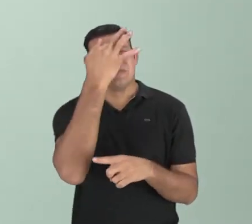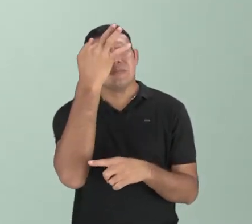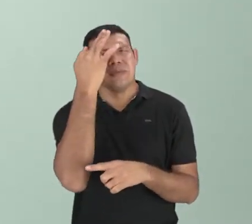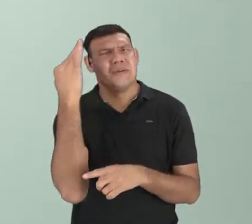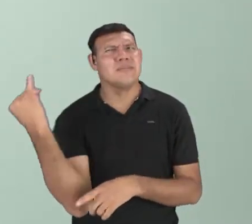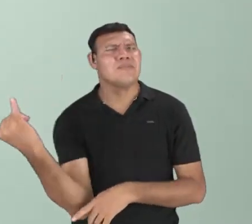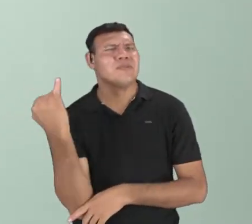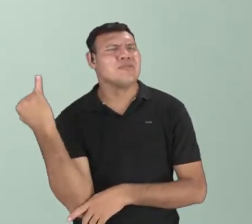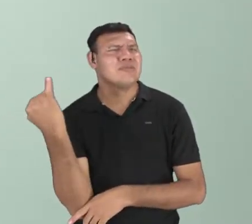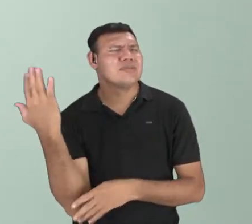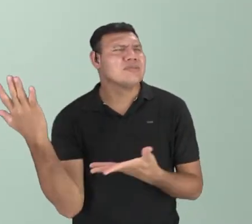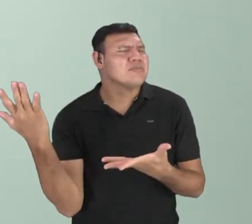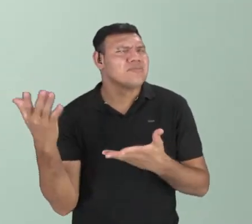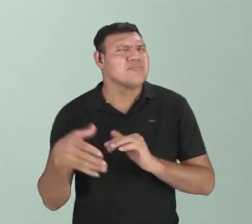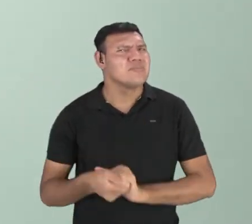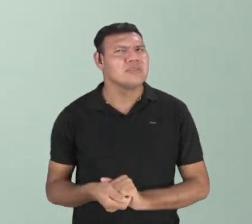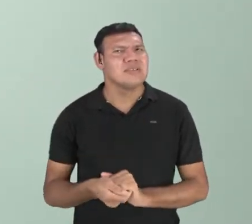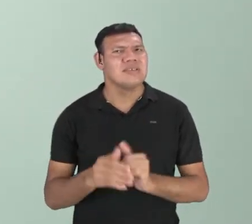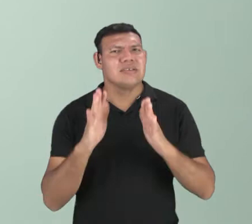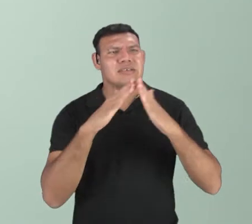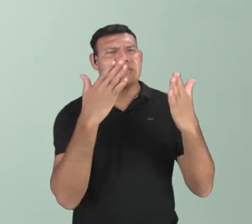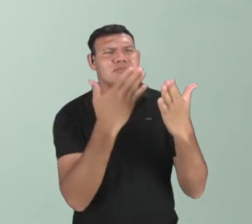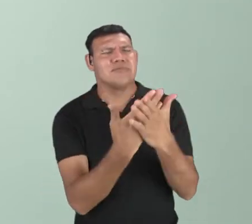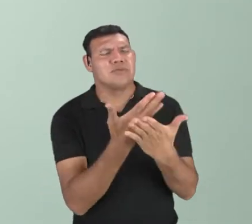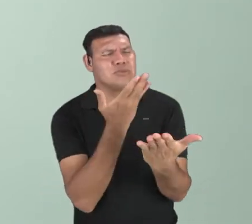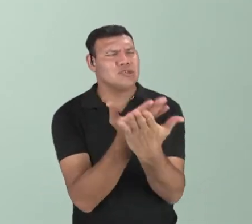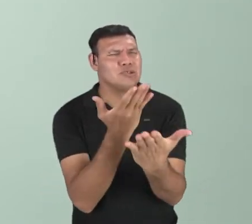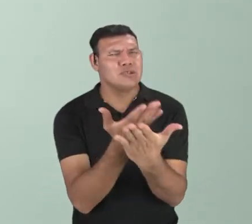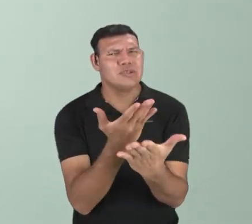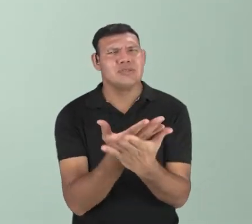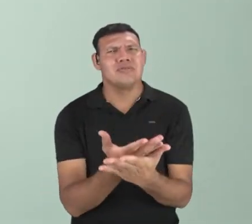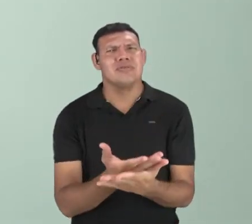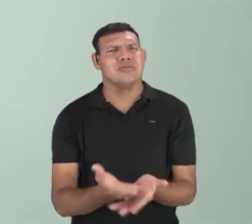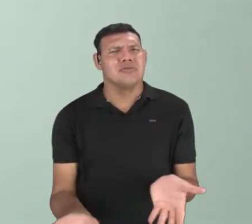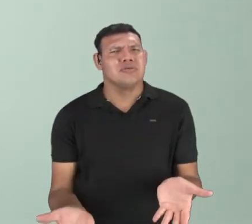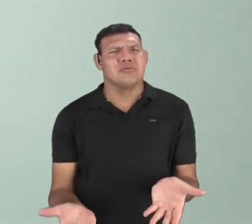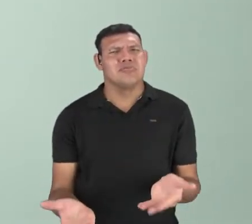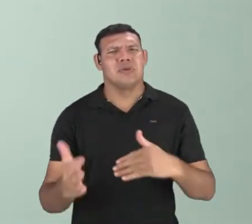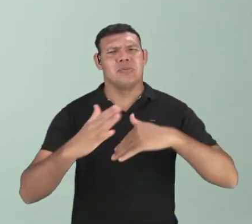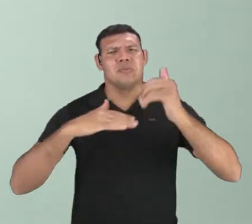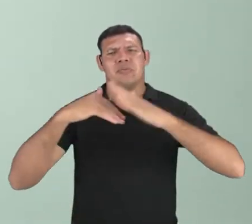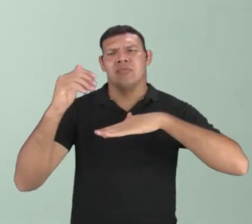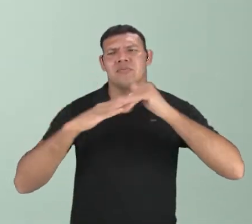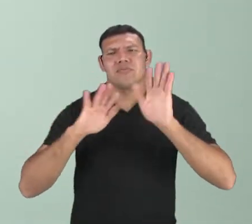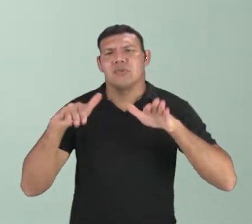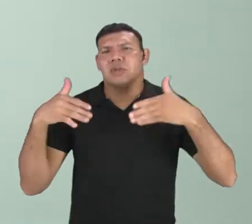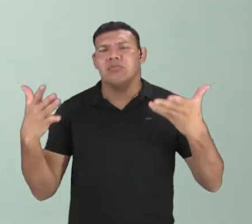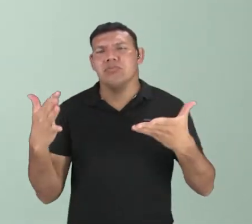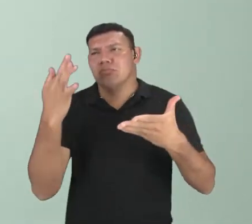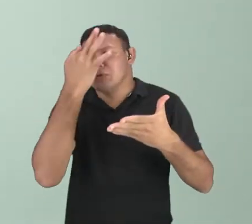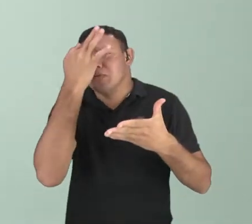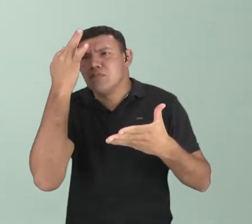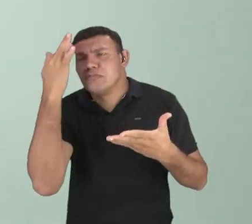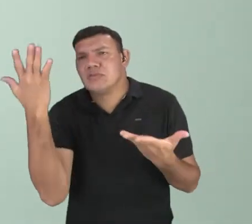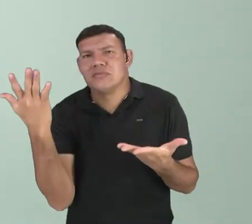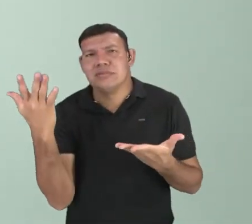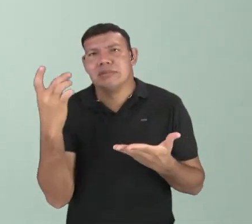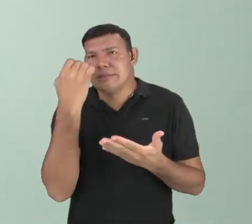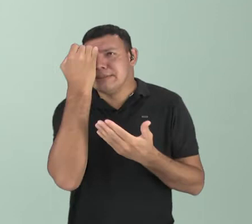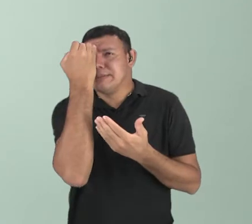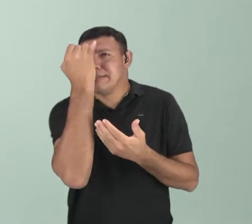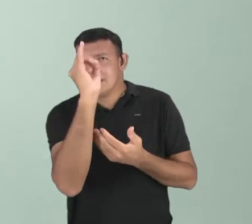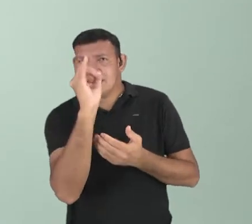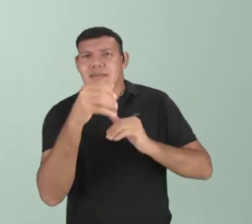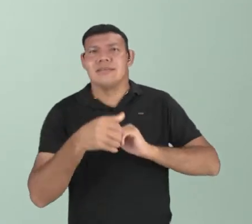estuda filosofia? Na escola se estuda muito, qual vai ser o profissional da filosofia, já que a ideia,